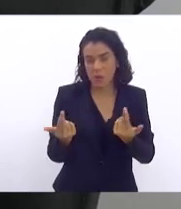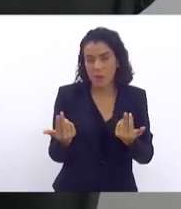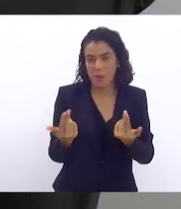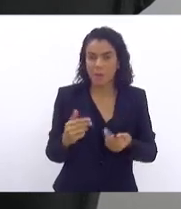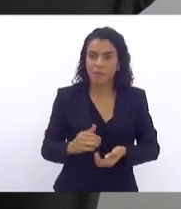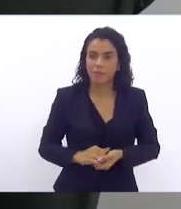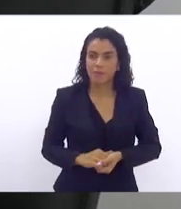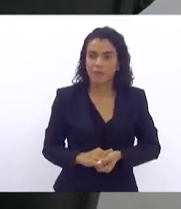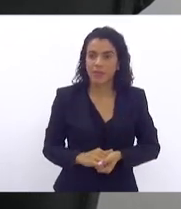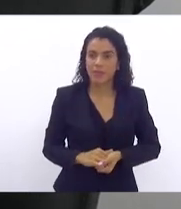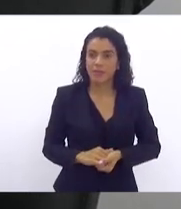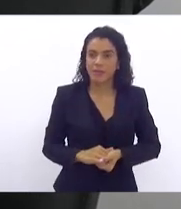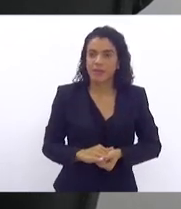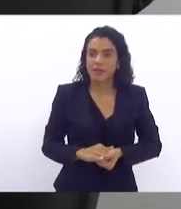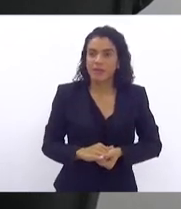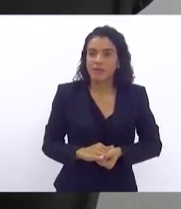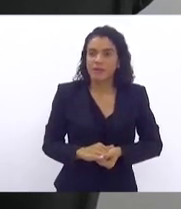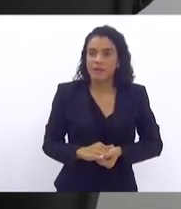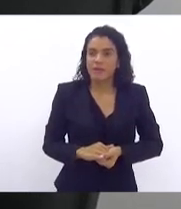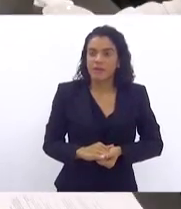entendeu?